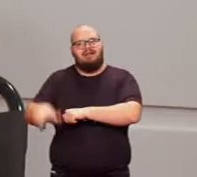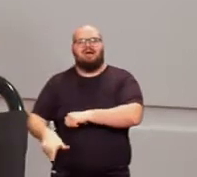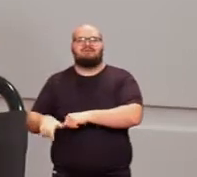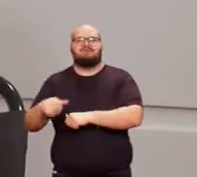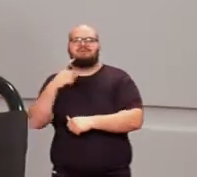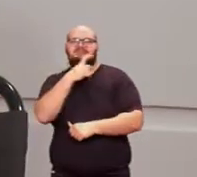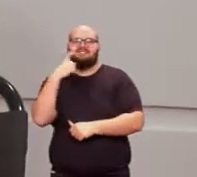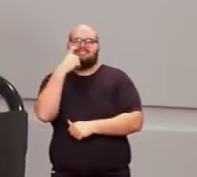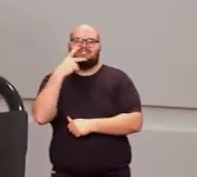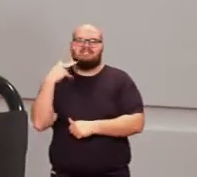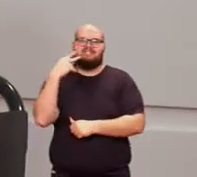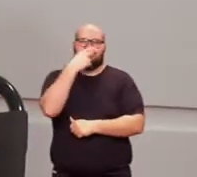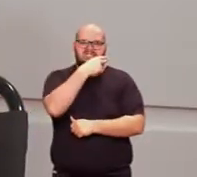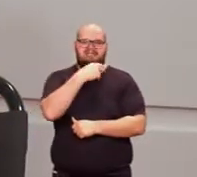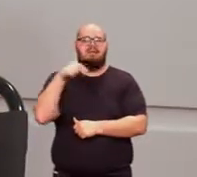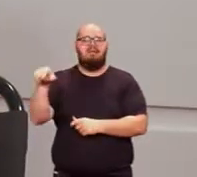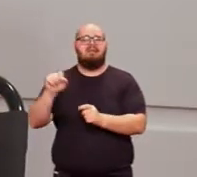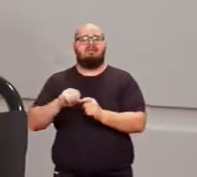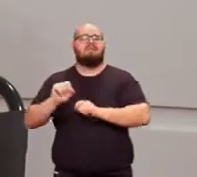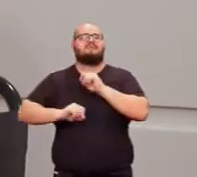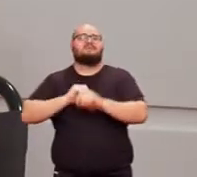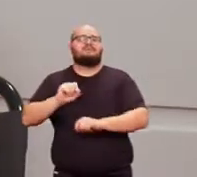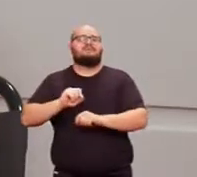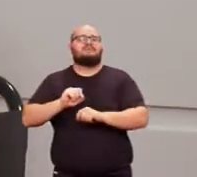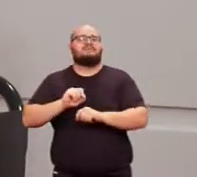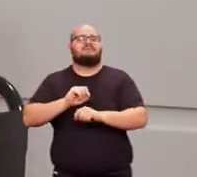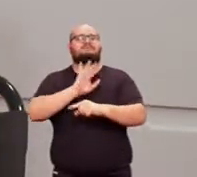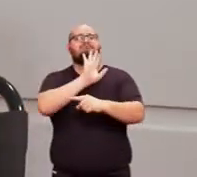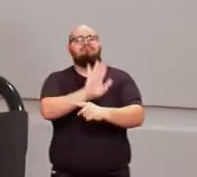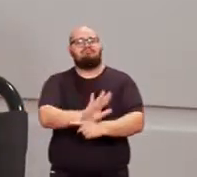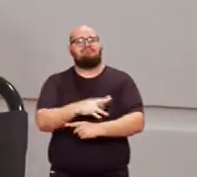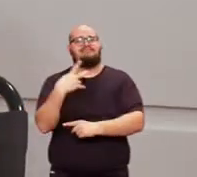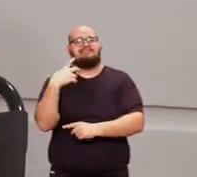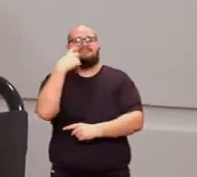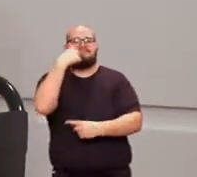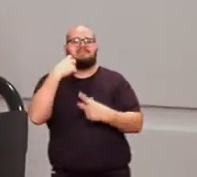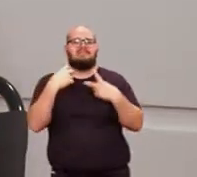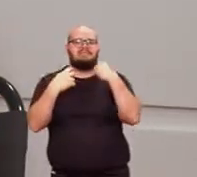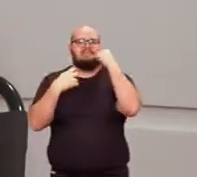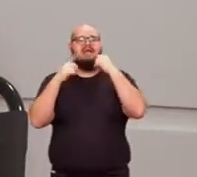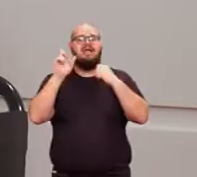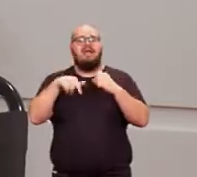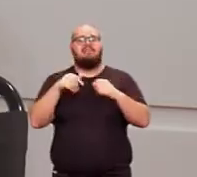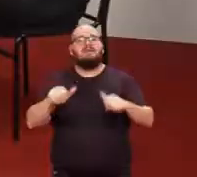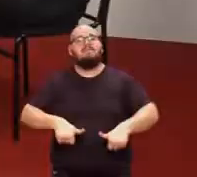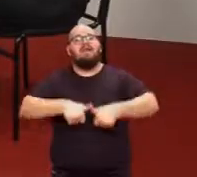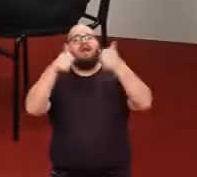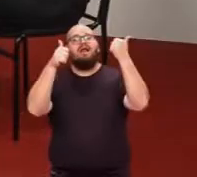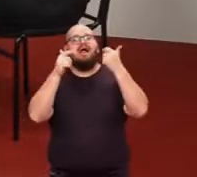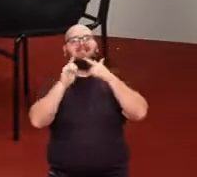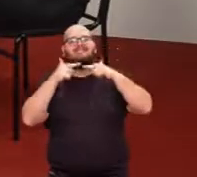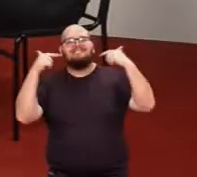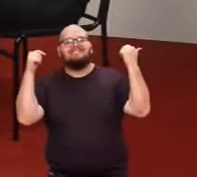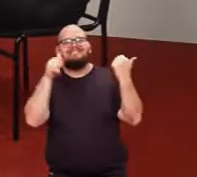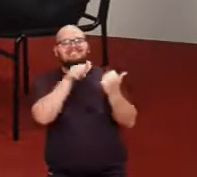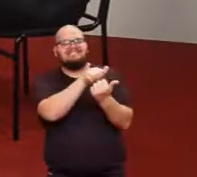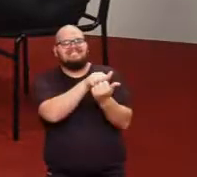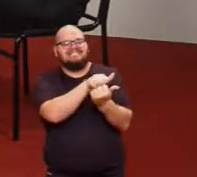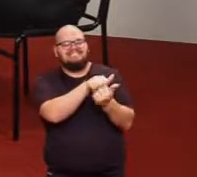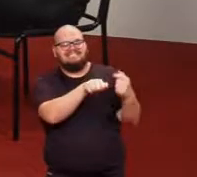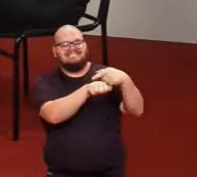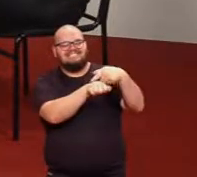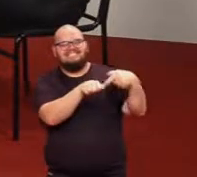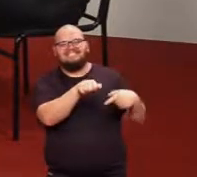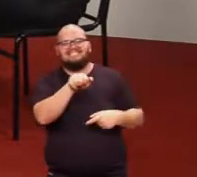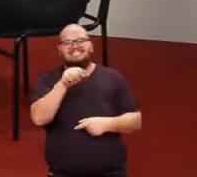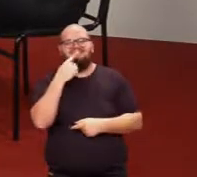que eu poderia te dizer é que a gente contribui muito com o uso da toxina botulínica, seria especialmente no sorriso gengival. Porque muitos